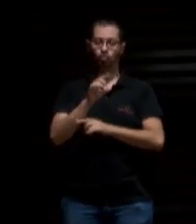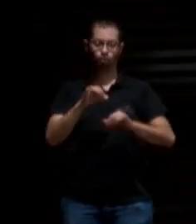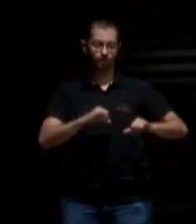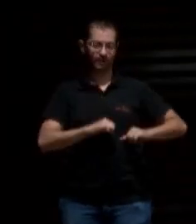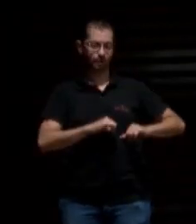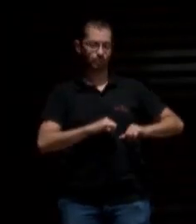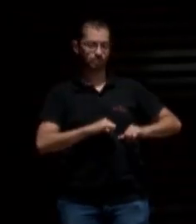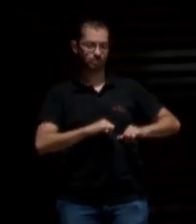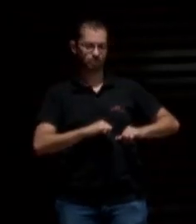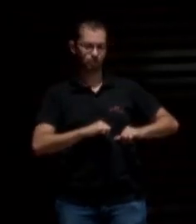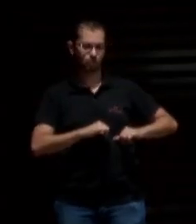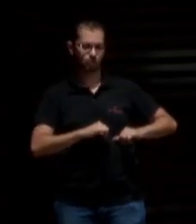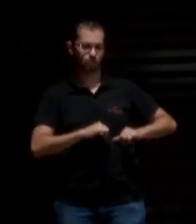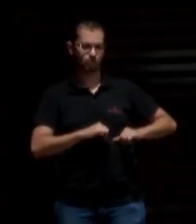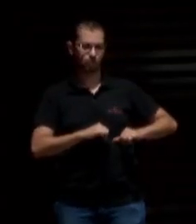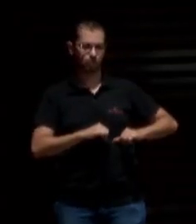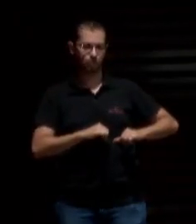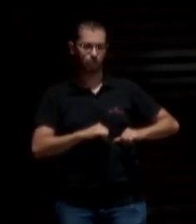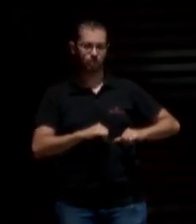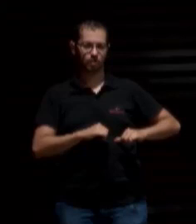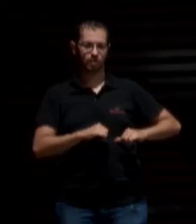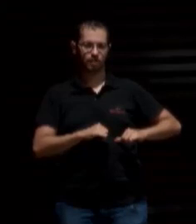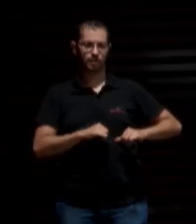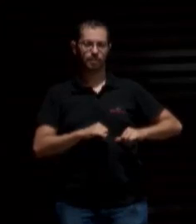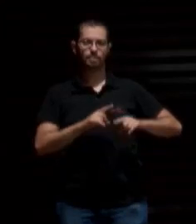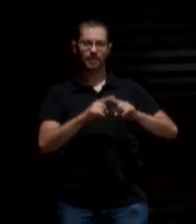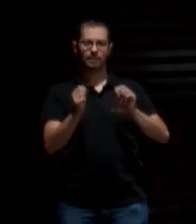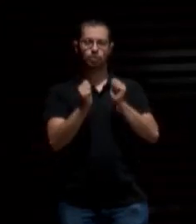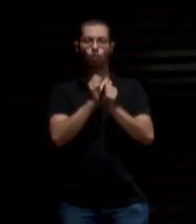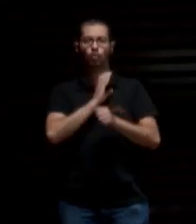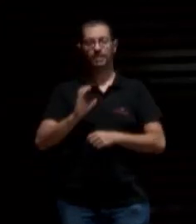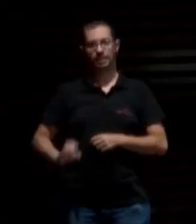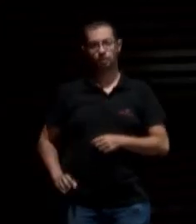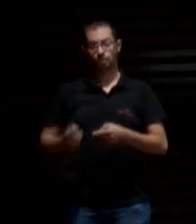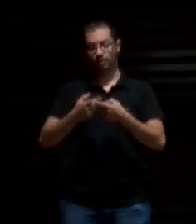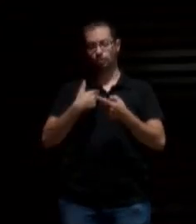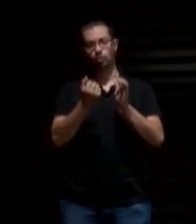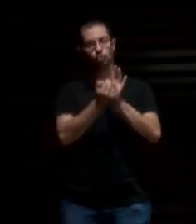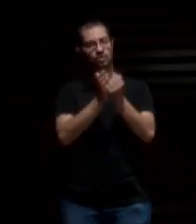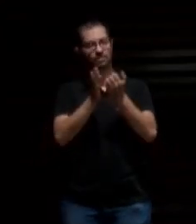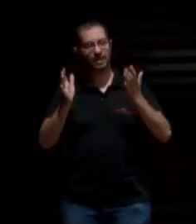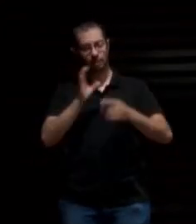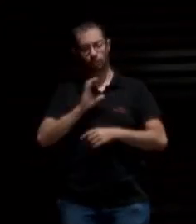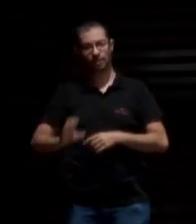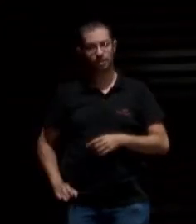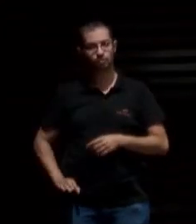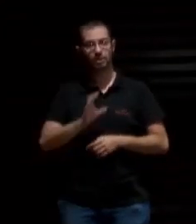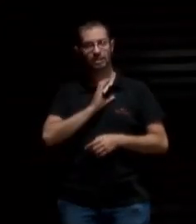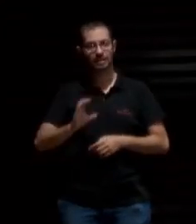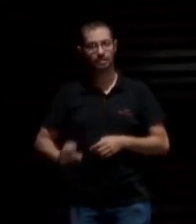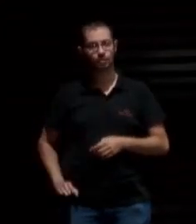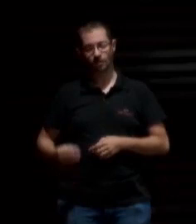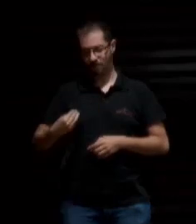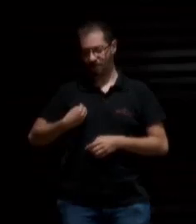crucificado com Cristo e vivo não mais eu, mas Cristo vive em mim. Jesus Cristo veio